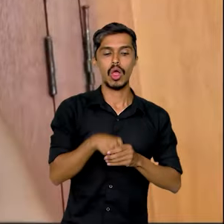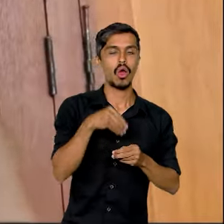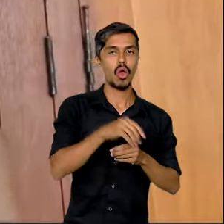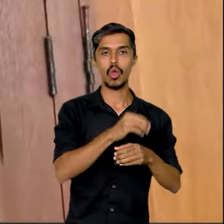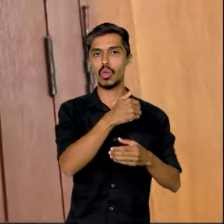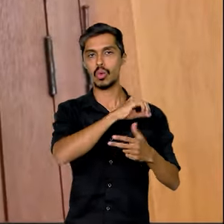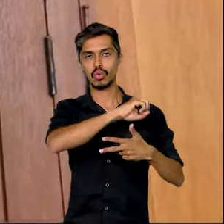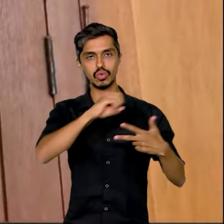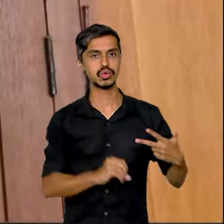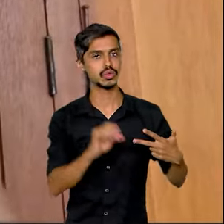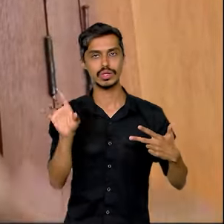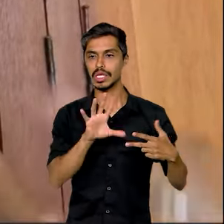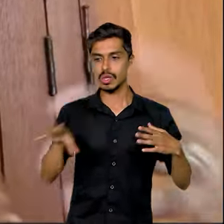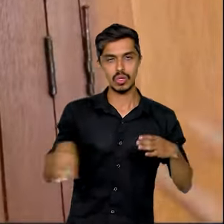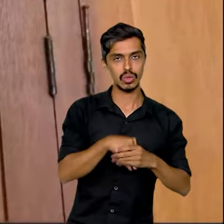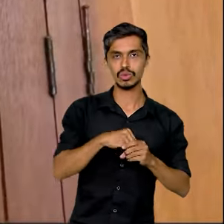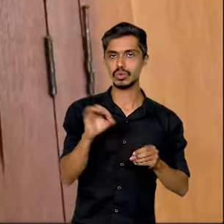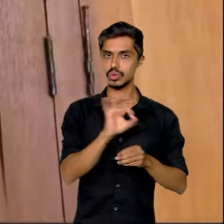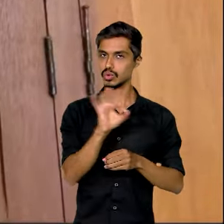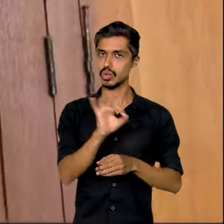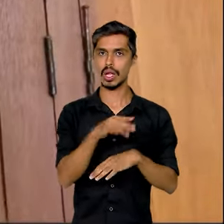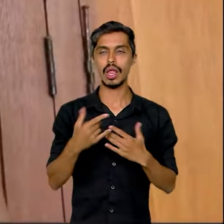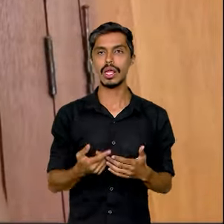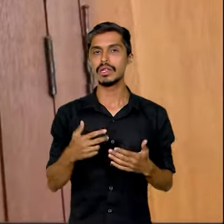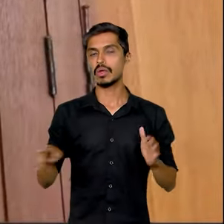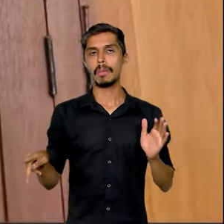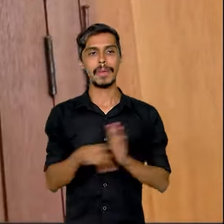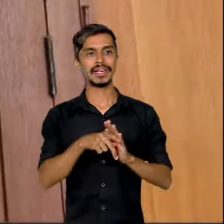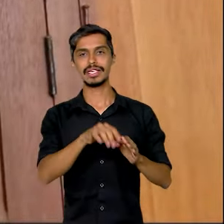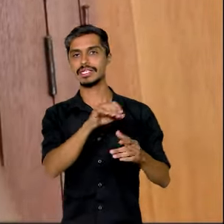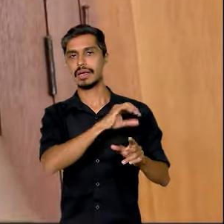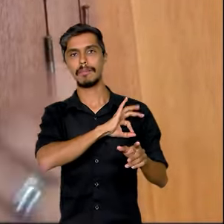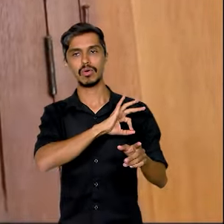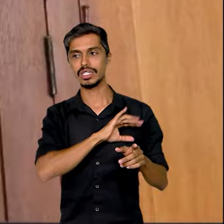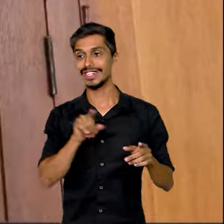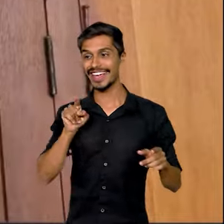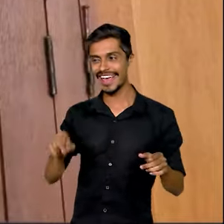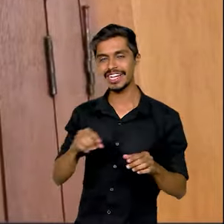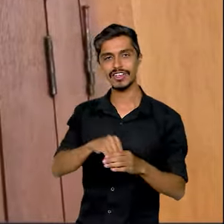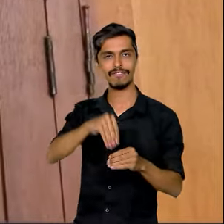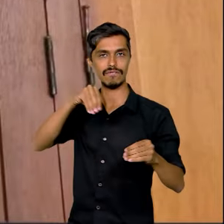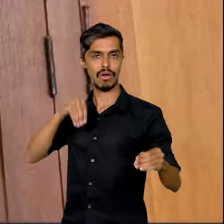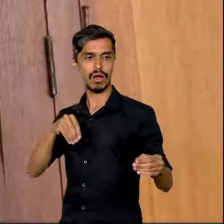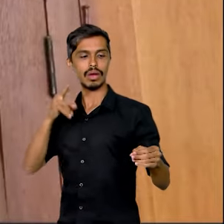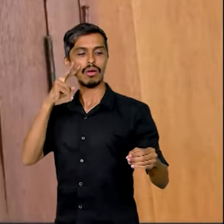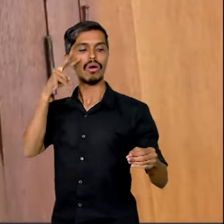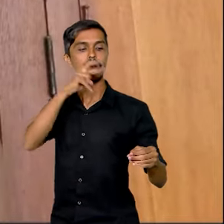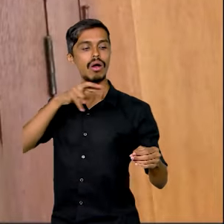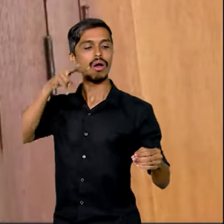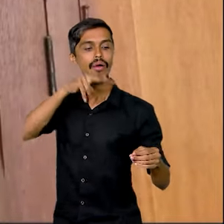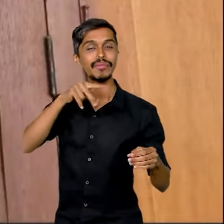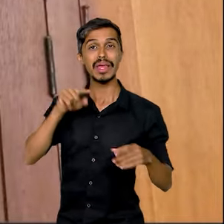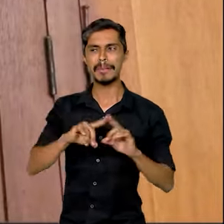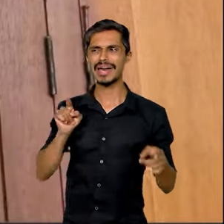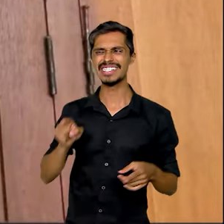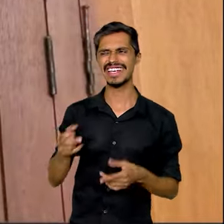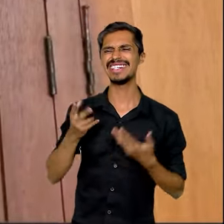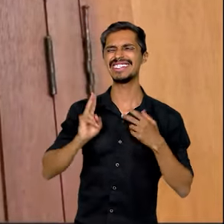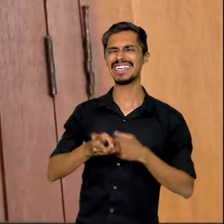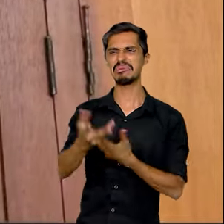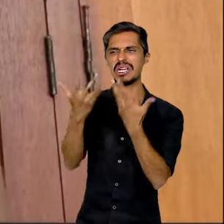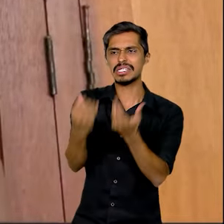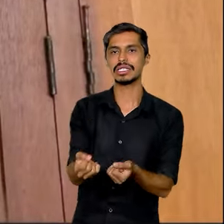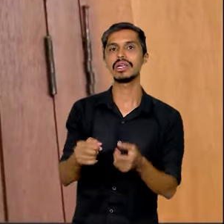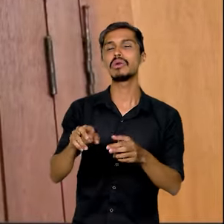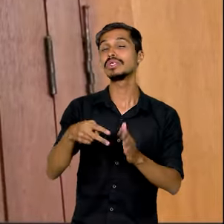não está submetido ao governo do Estado, ele não é parte das polícias, ele está de fora. E o Ministério Público tem sido conivente esse tempo todo, significa